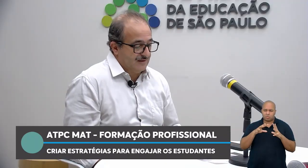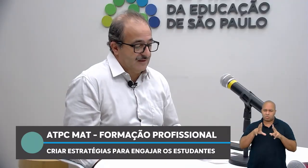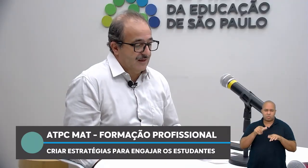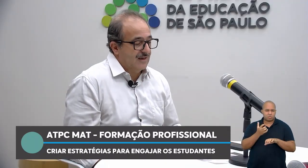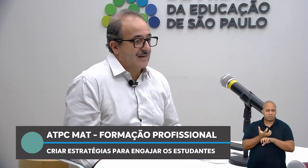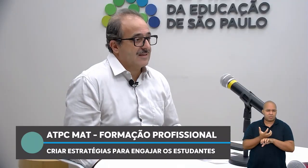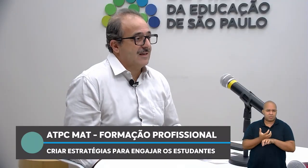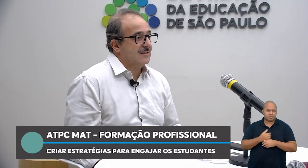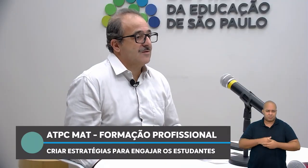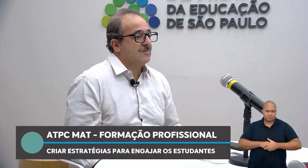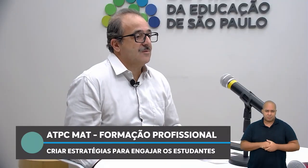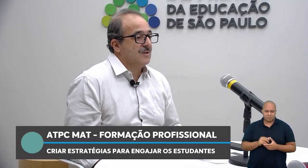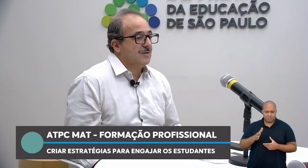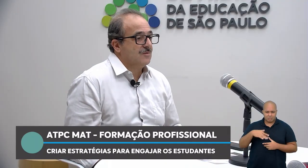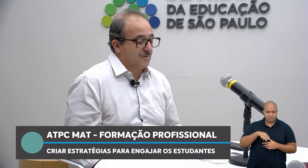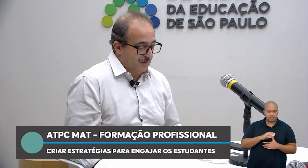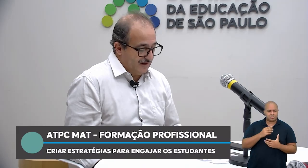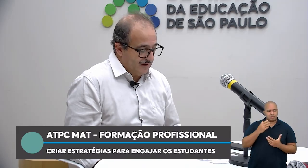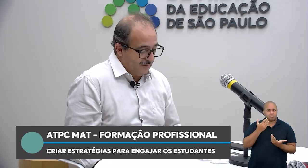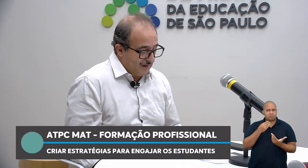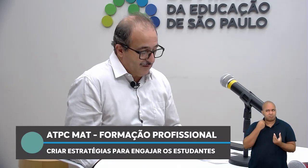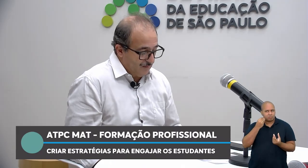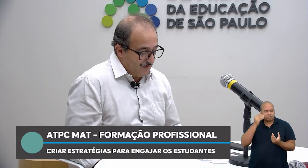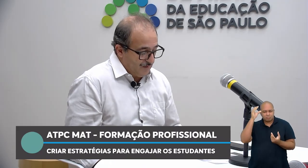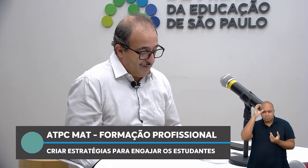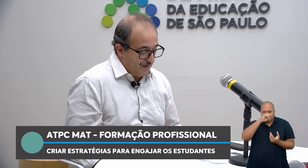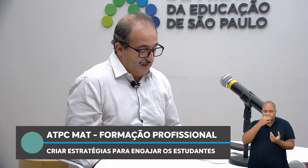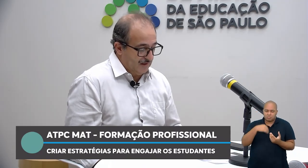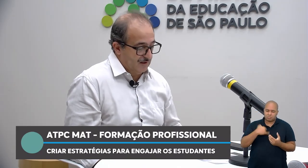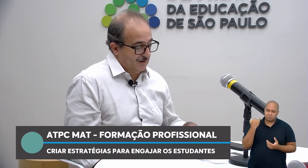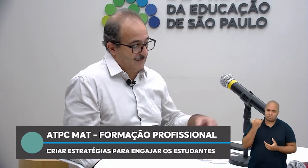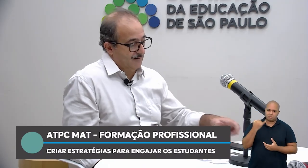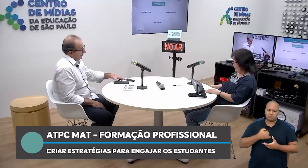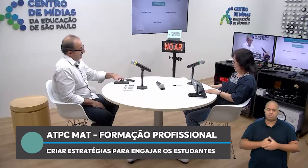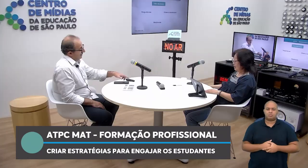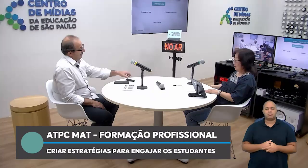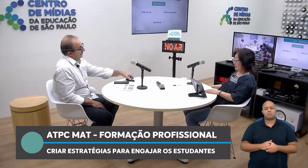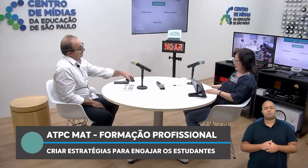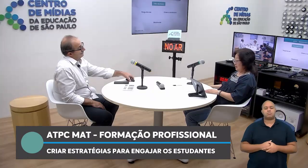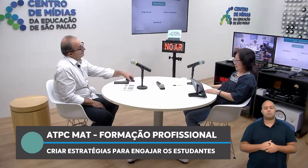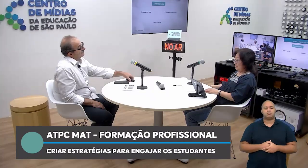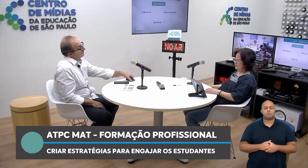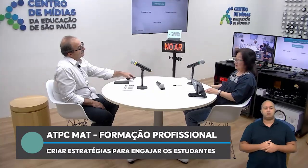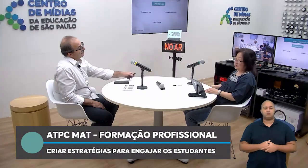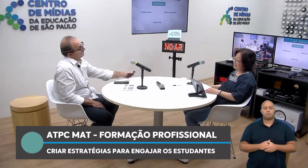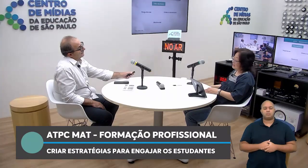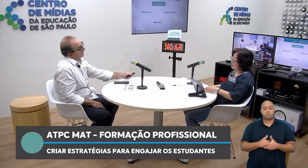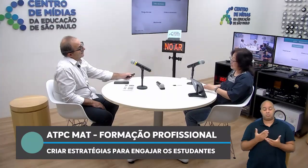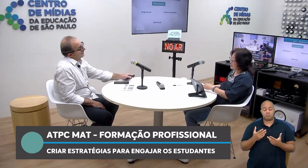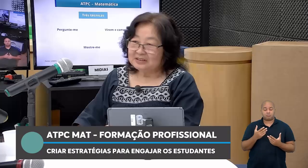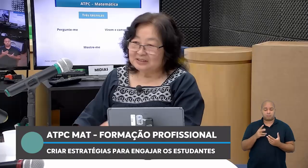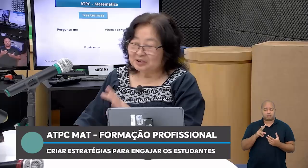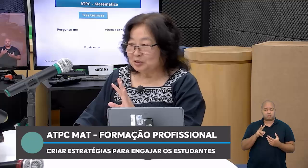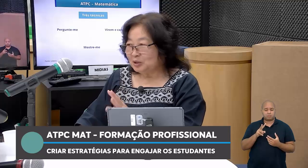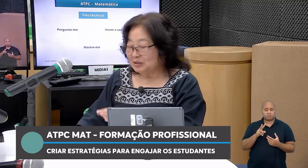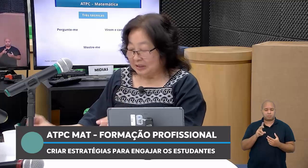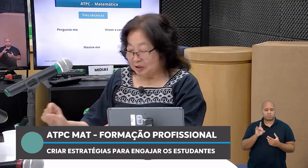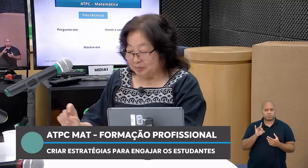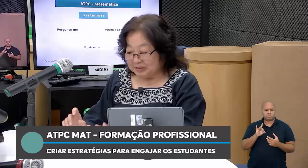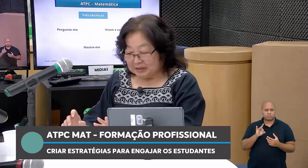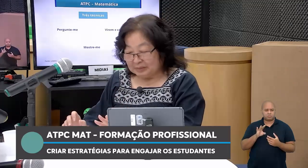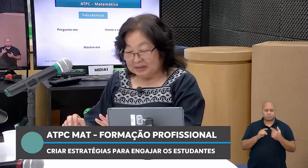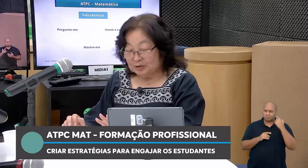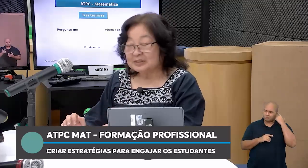todas as áreas do conhecimento. É muito importante. Então, Vanderlei, só